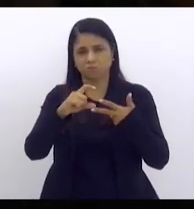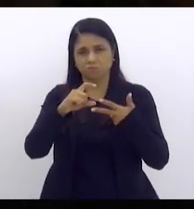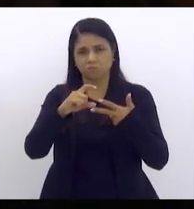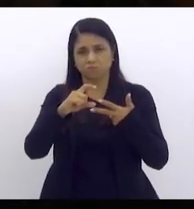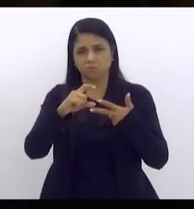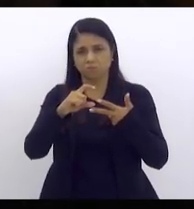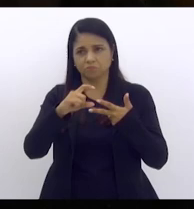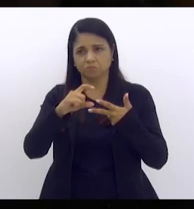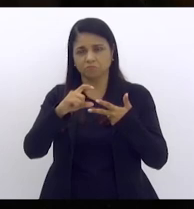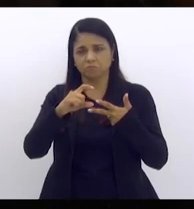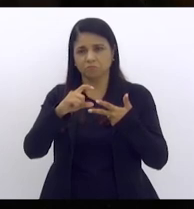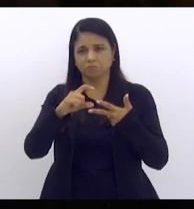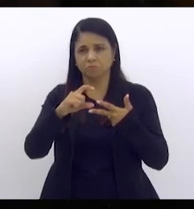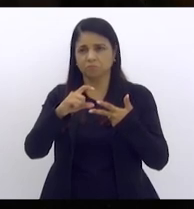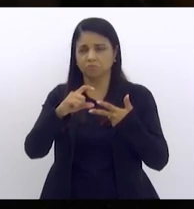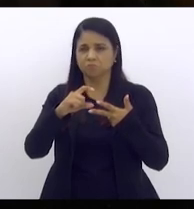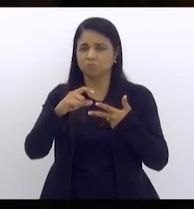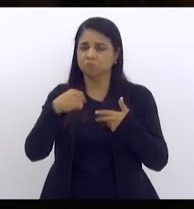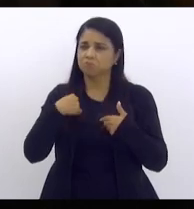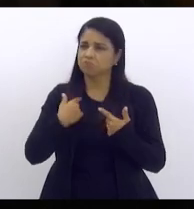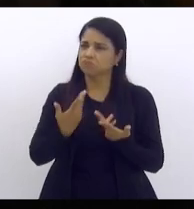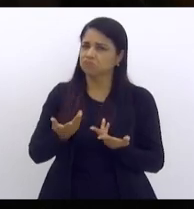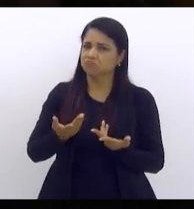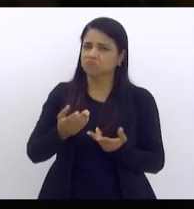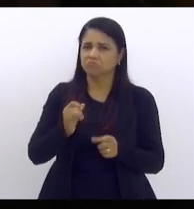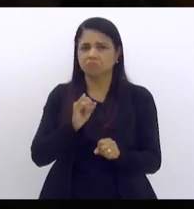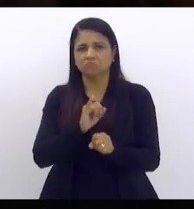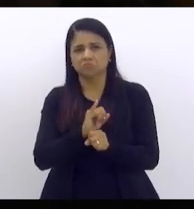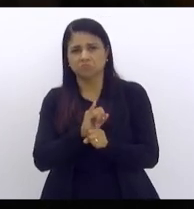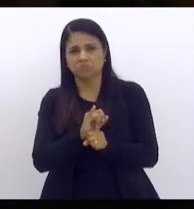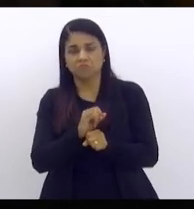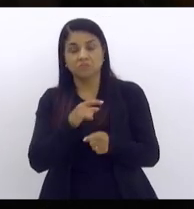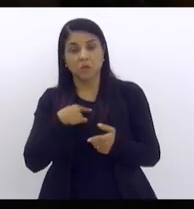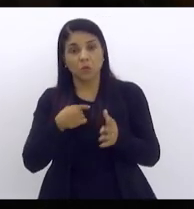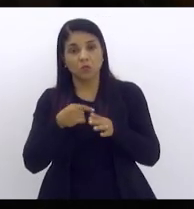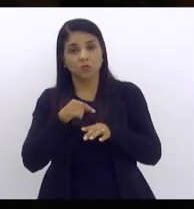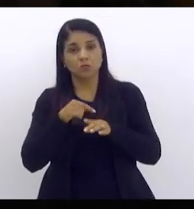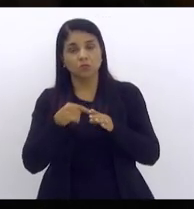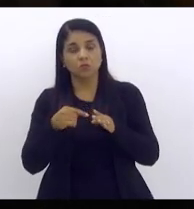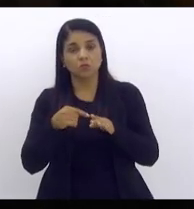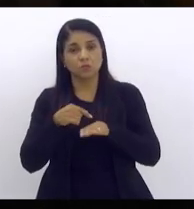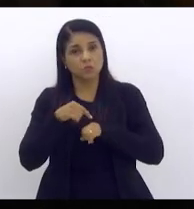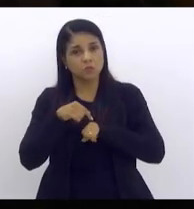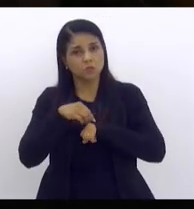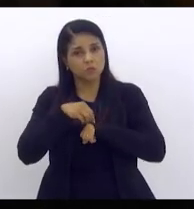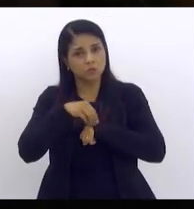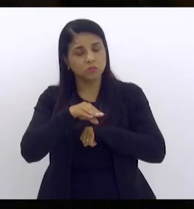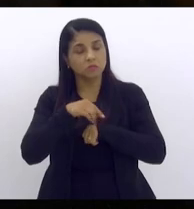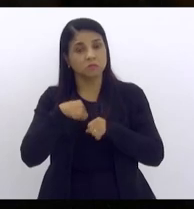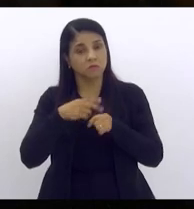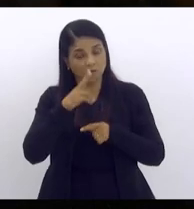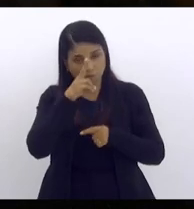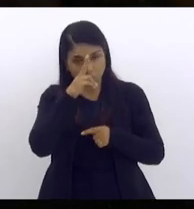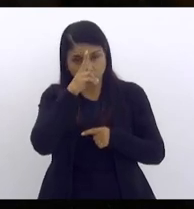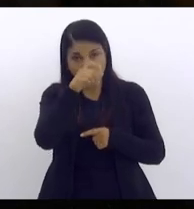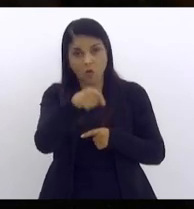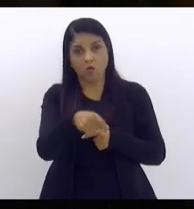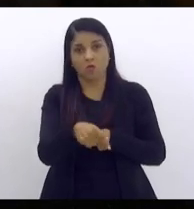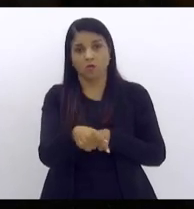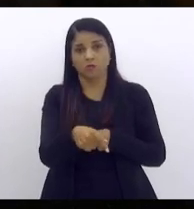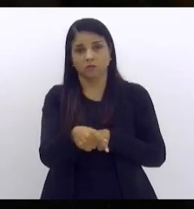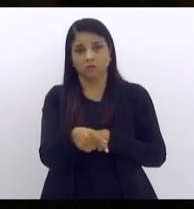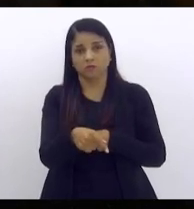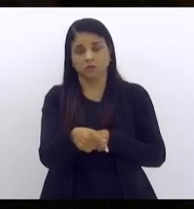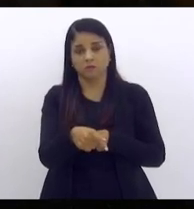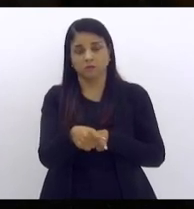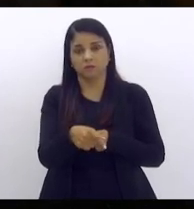atiçado. Pelo contrário, os indicadores são muito fortes. E